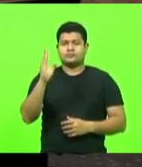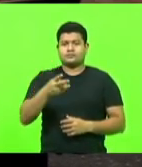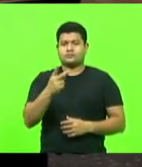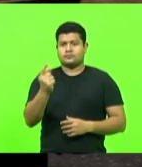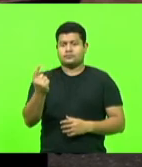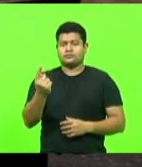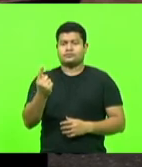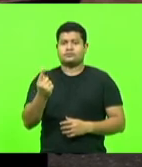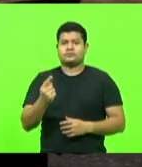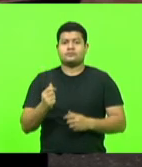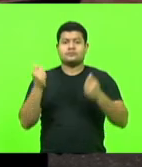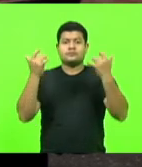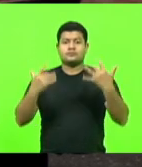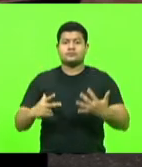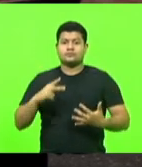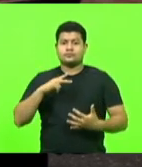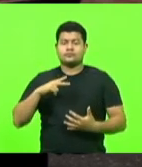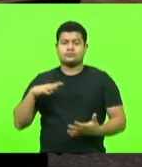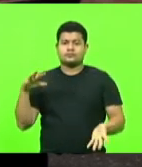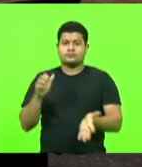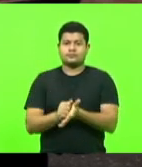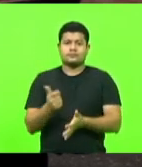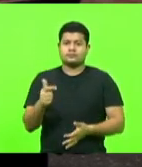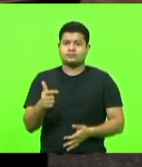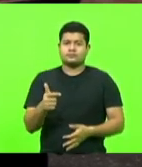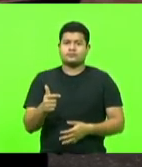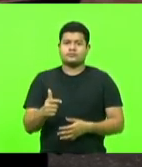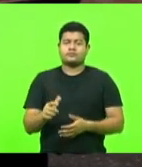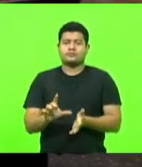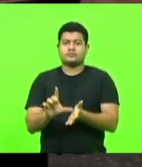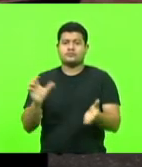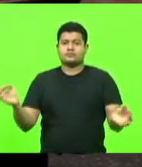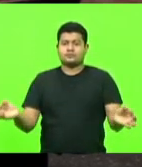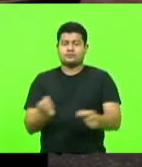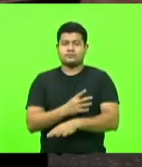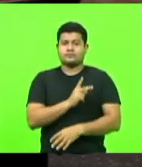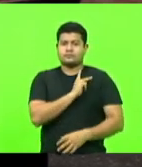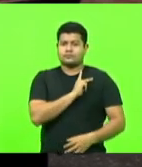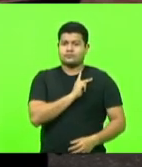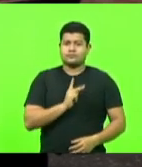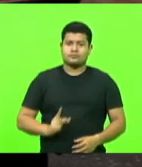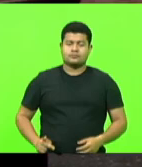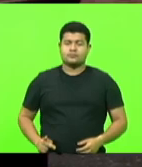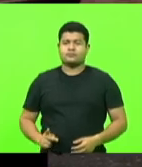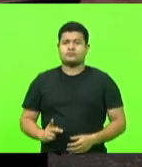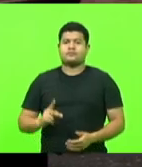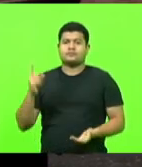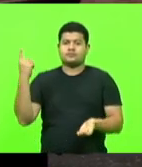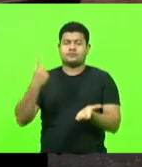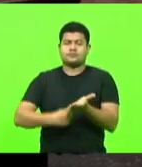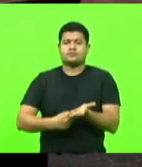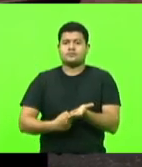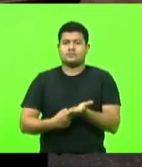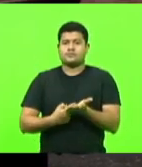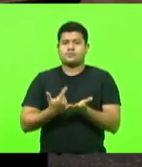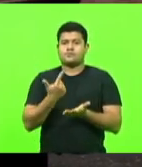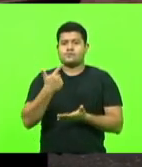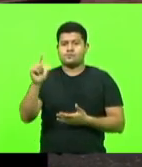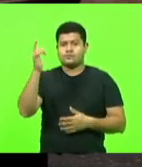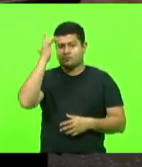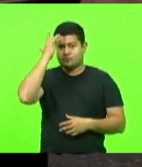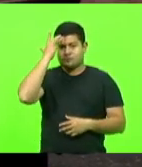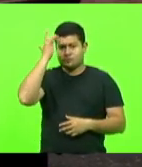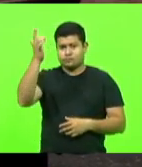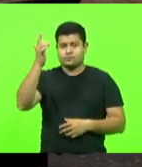Explicações pessoais. Não houve oradores inscritos, nada mais havendo. O senhor presidente, antes de encerrar a sessão,